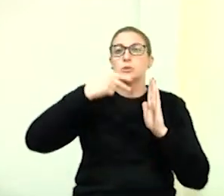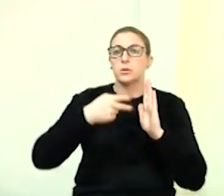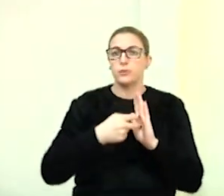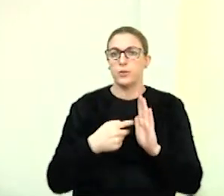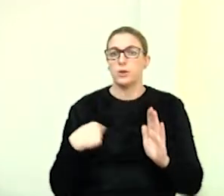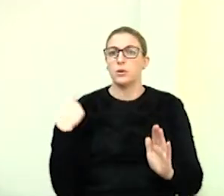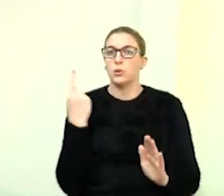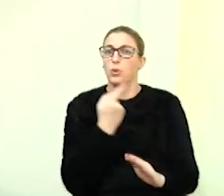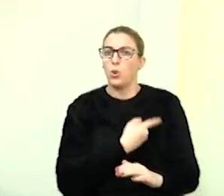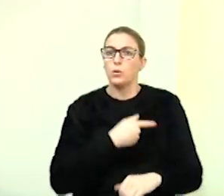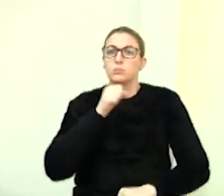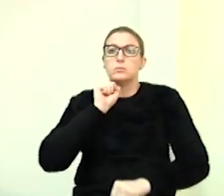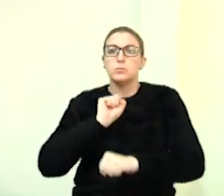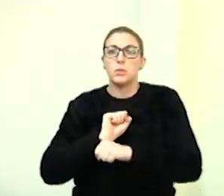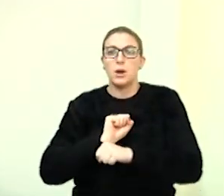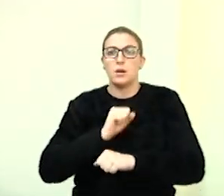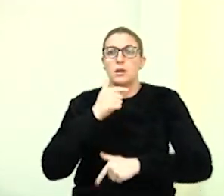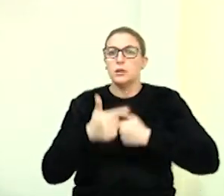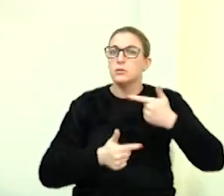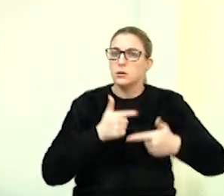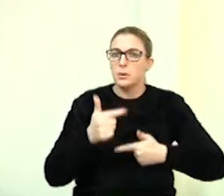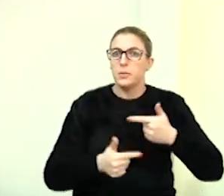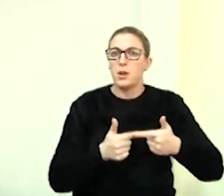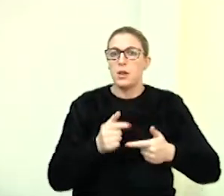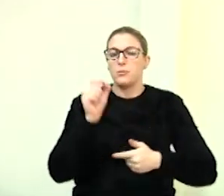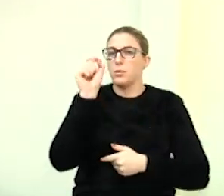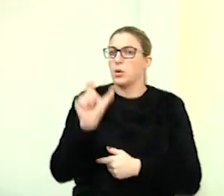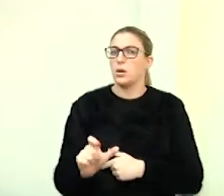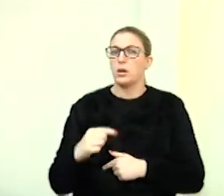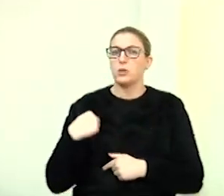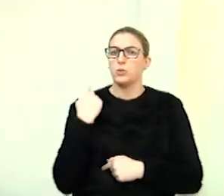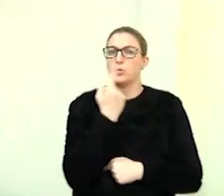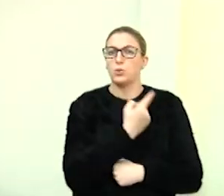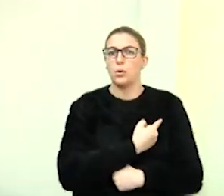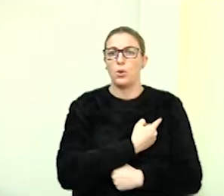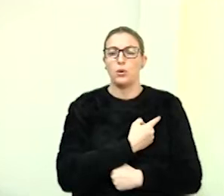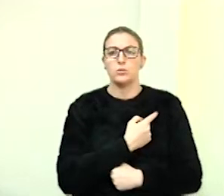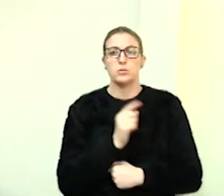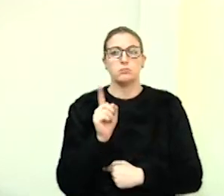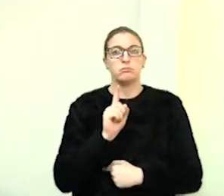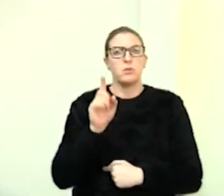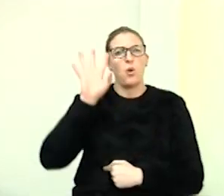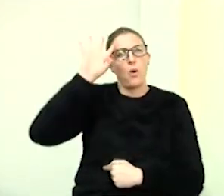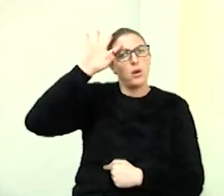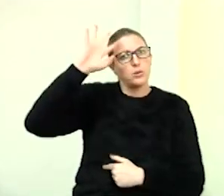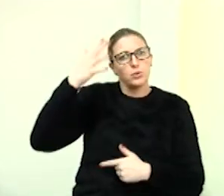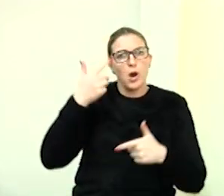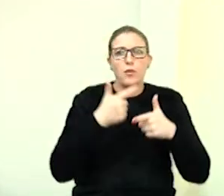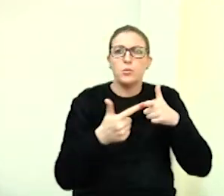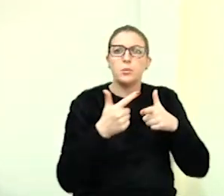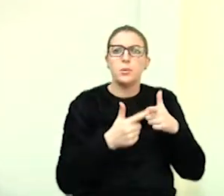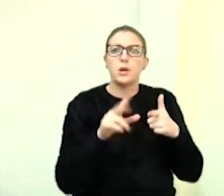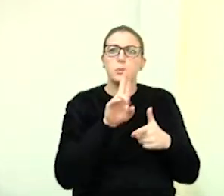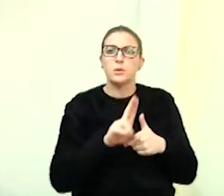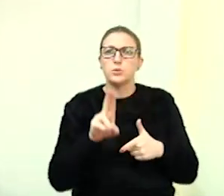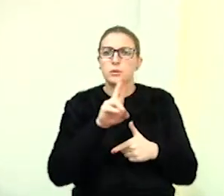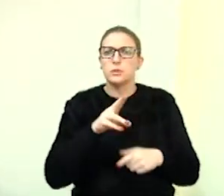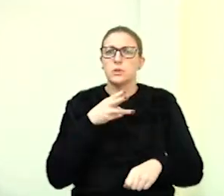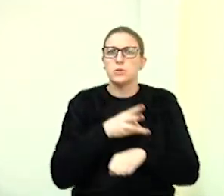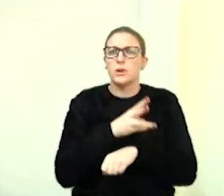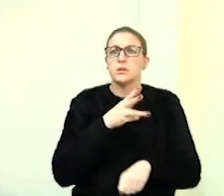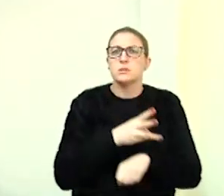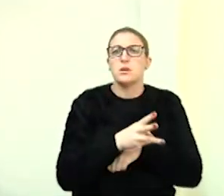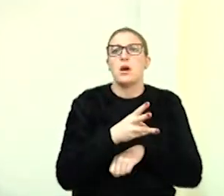atuar. Quem de nós não resolve quase tudo pelo WhatsApp ou com contato com o secretário ou por